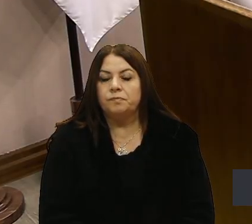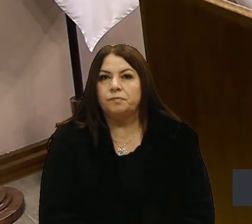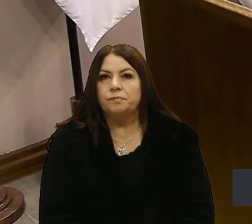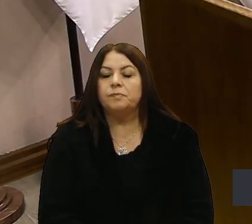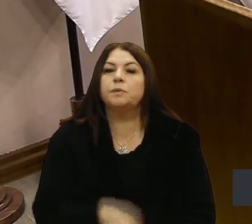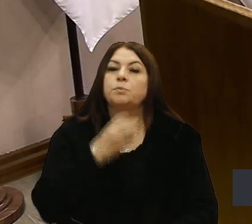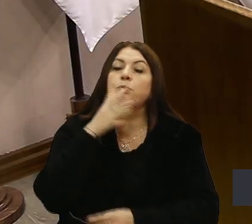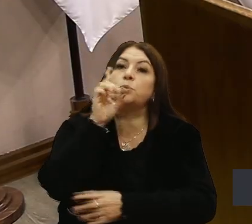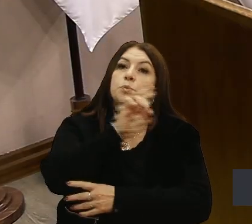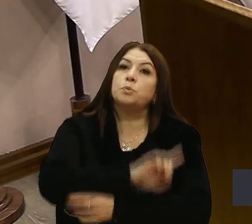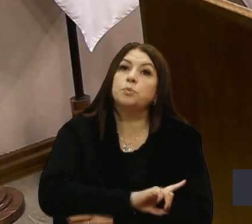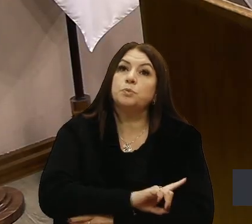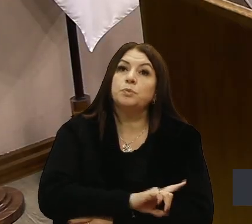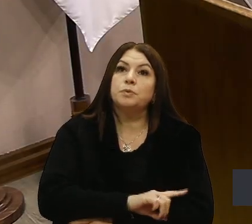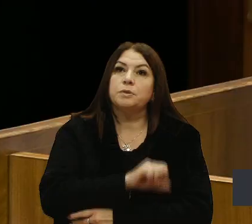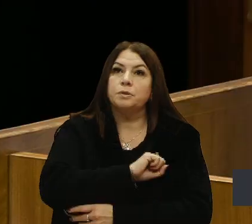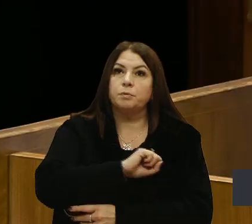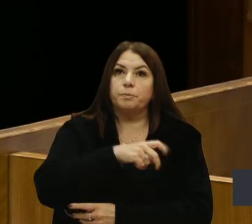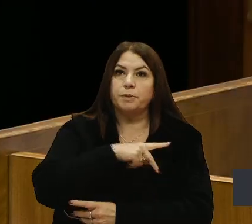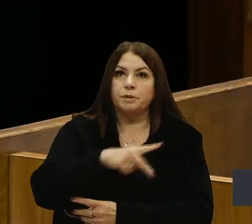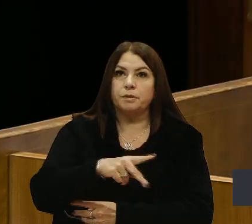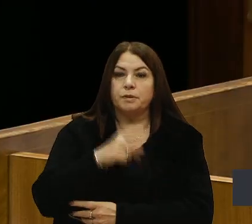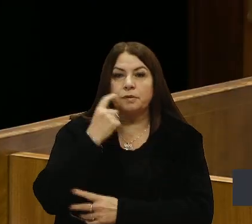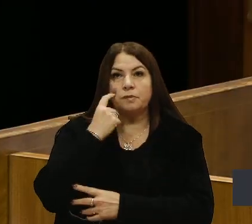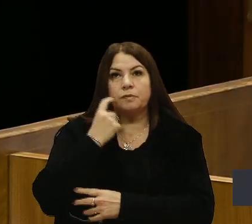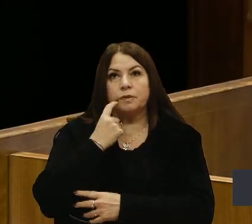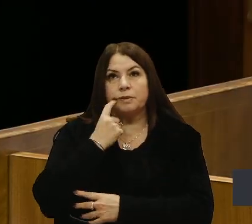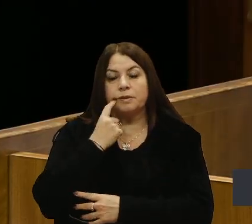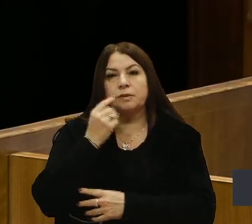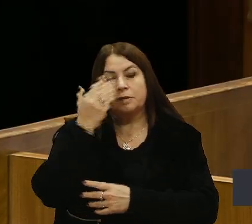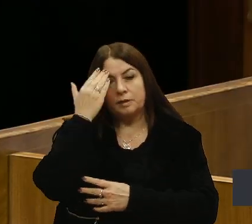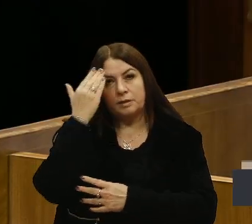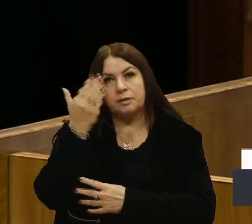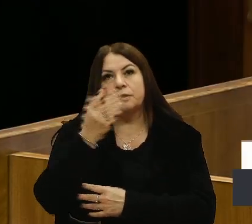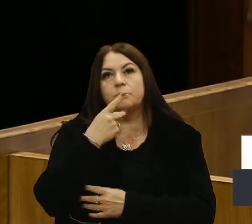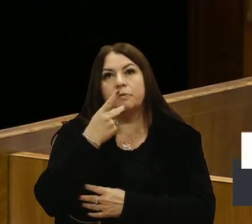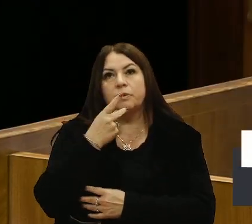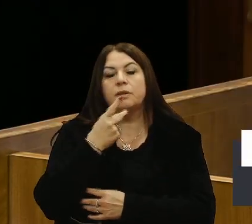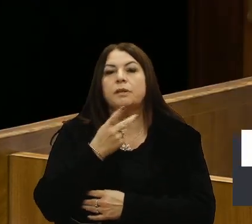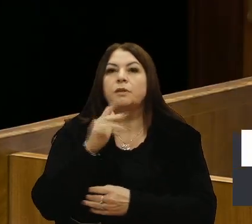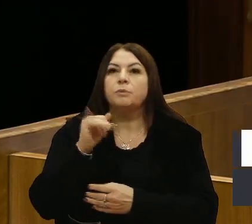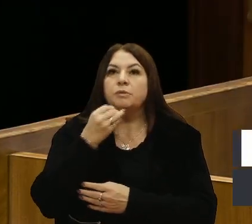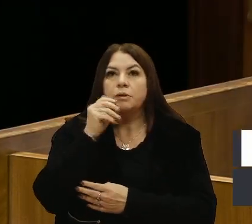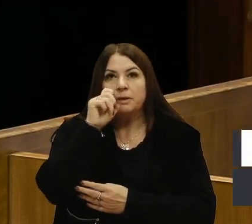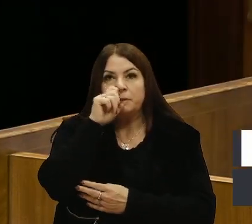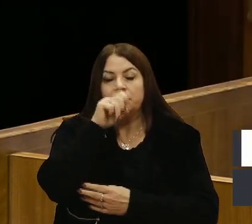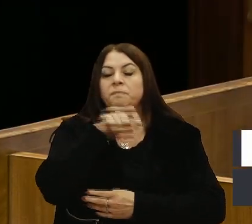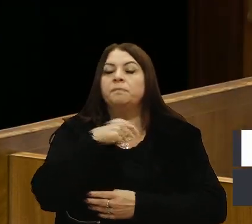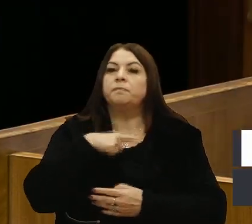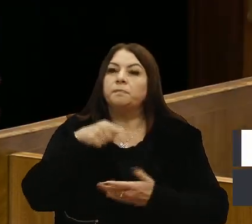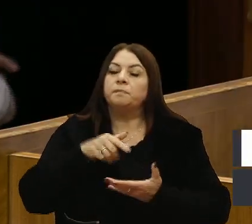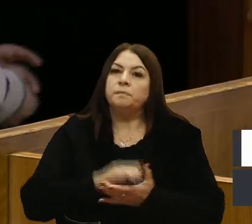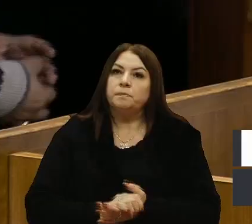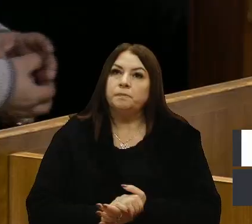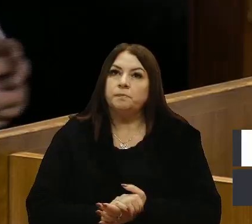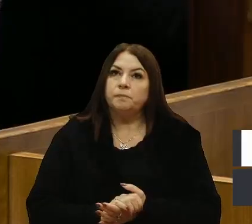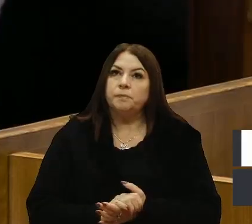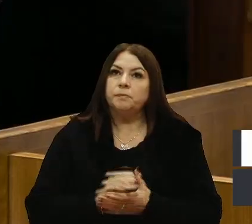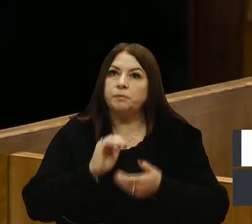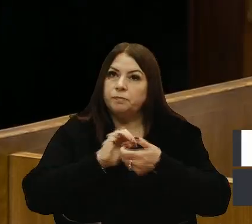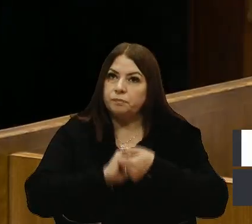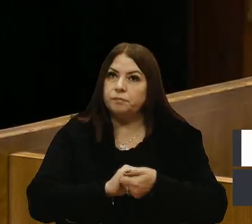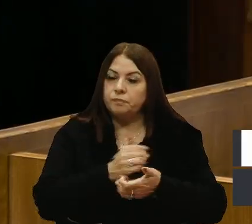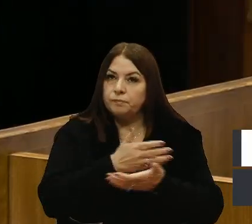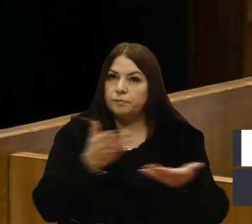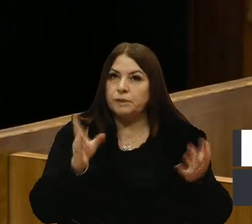Bom dia. Senhor presidente Wagner Petrini, agradeço a palavra, a oportunidade de estar aqui. Eu quero cumprimentar